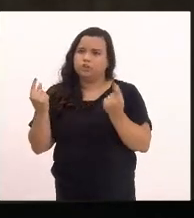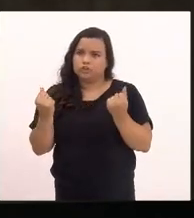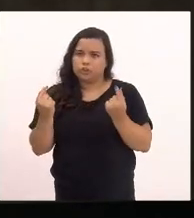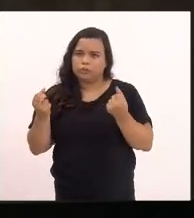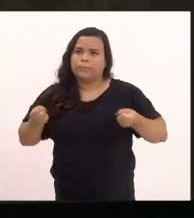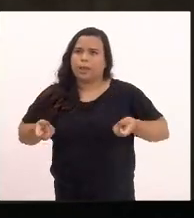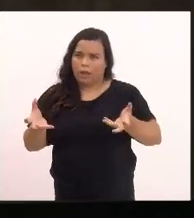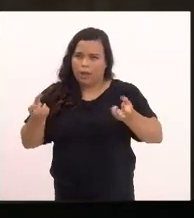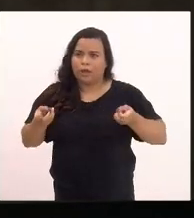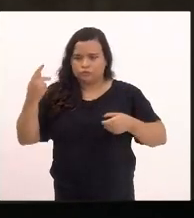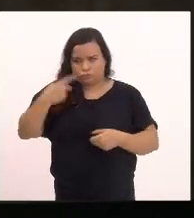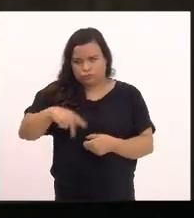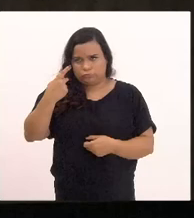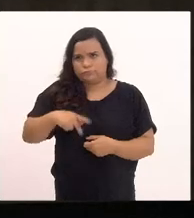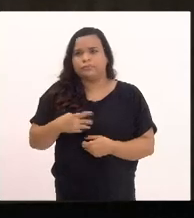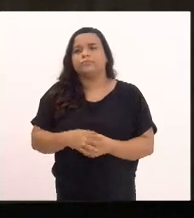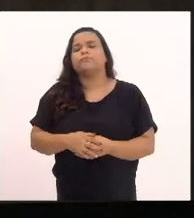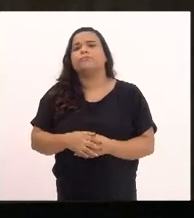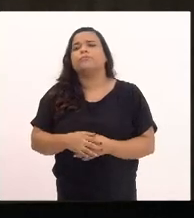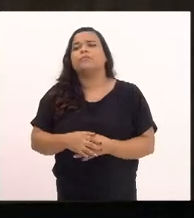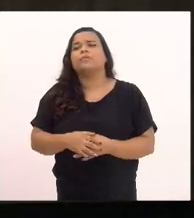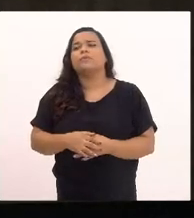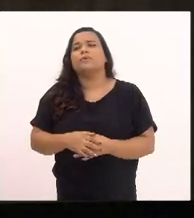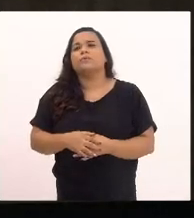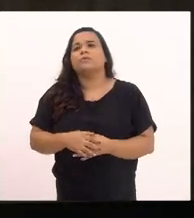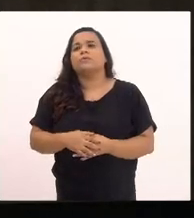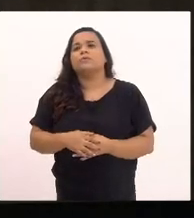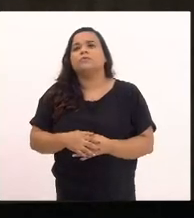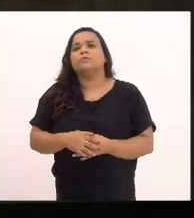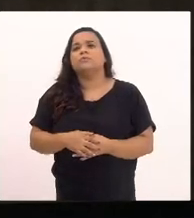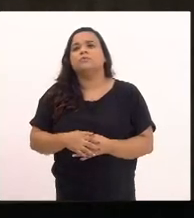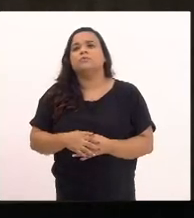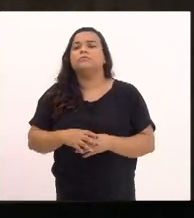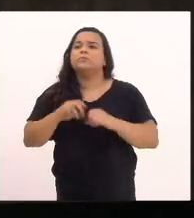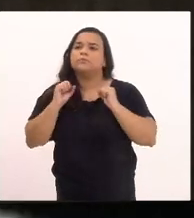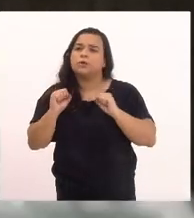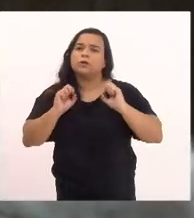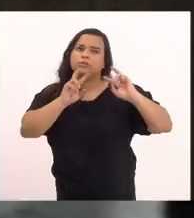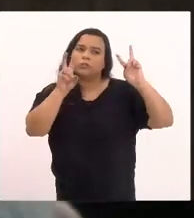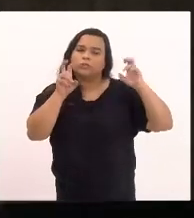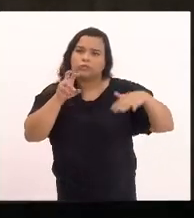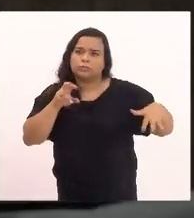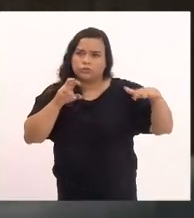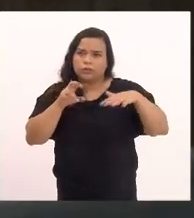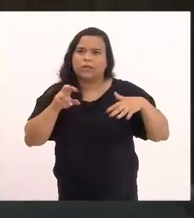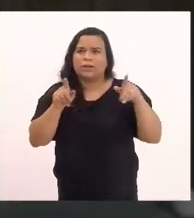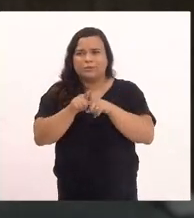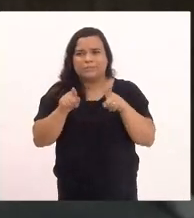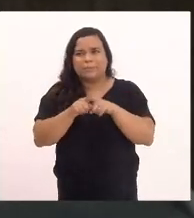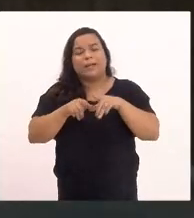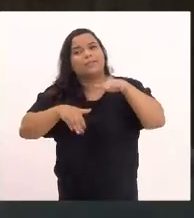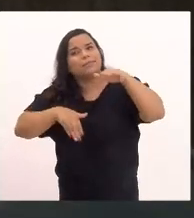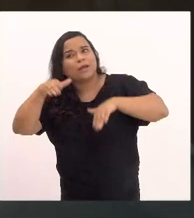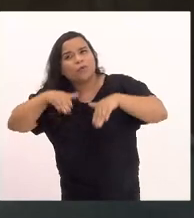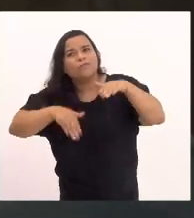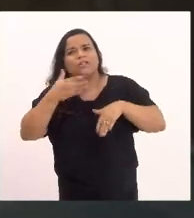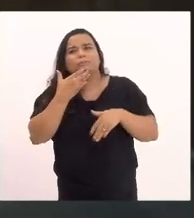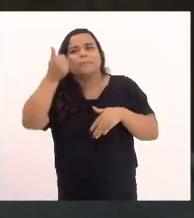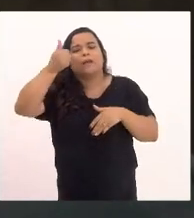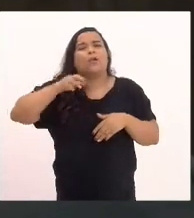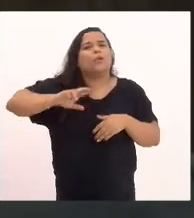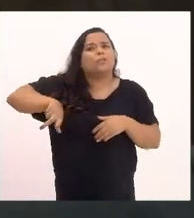despesas, tanto uma questão geral, não seria, talvez,